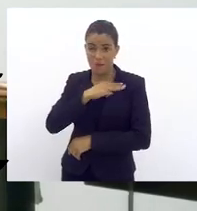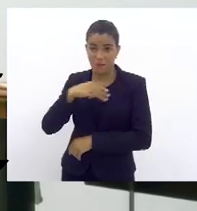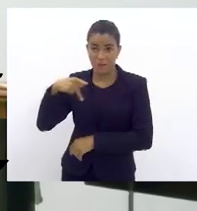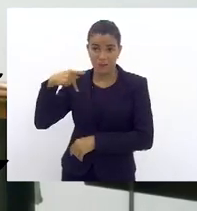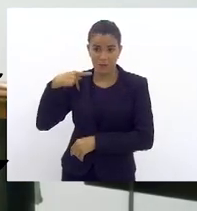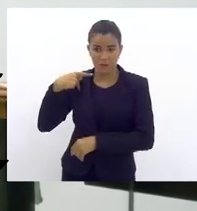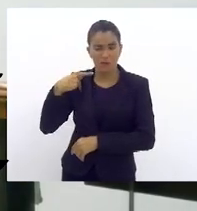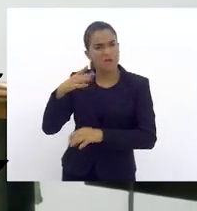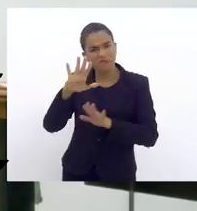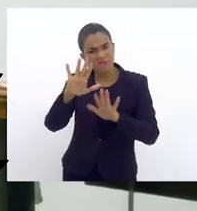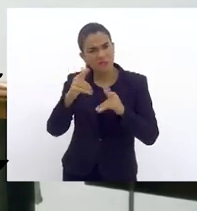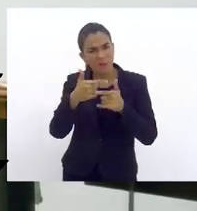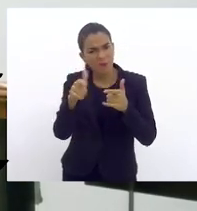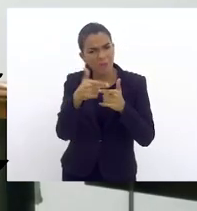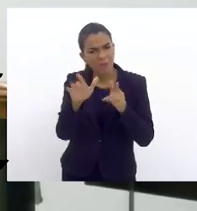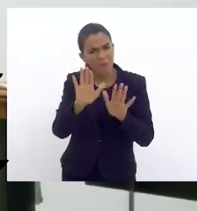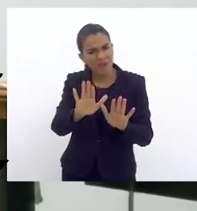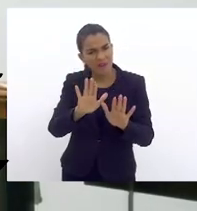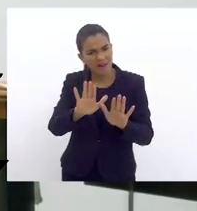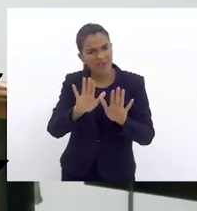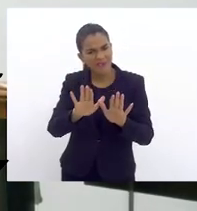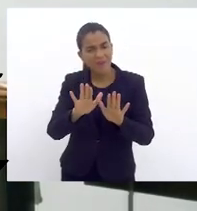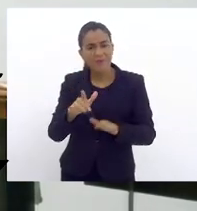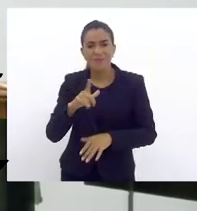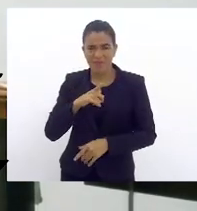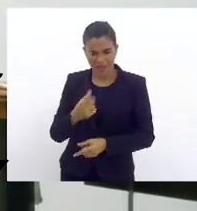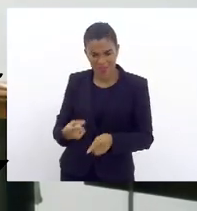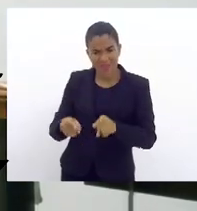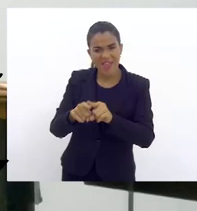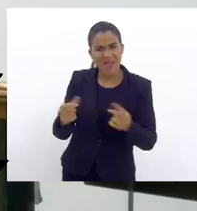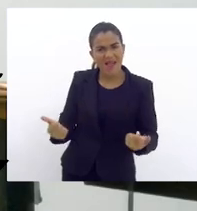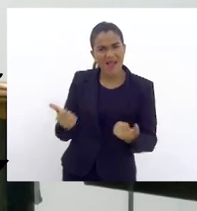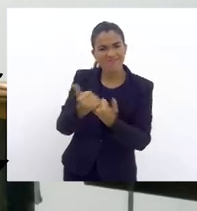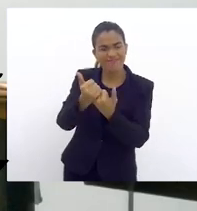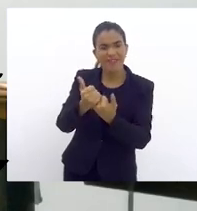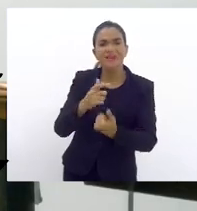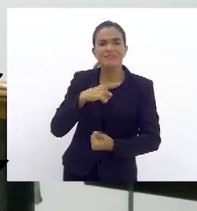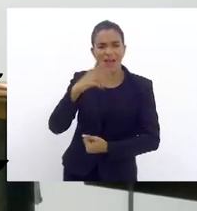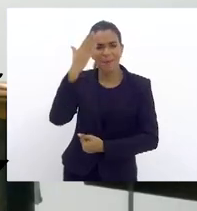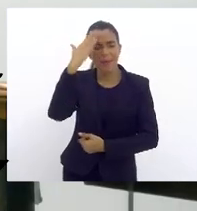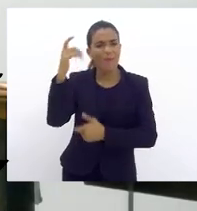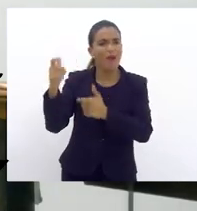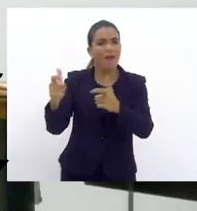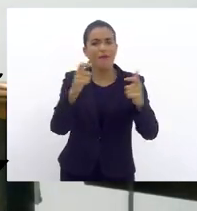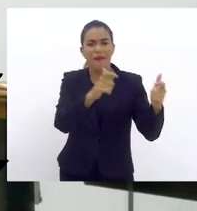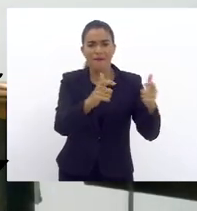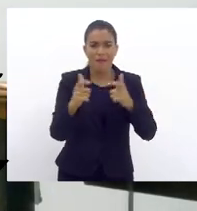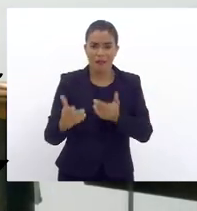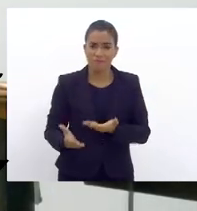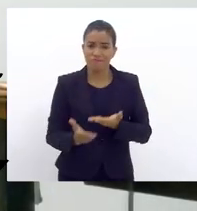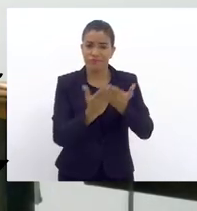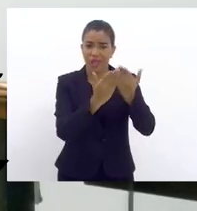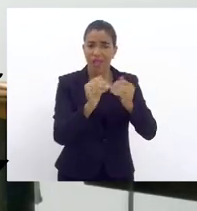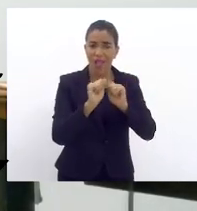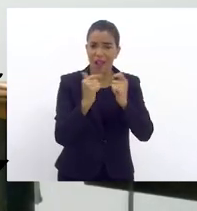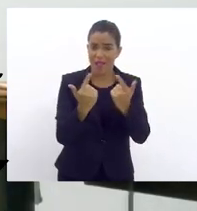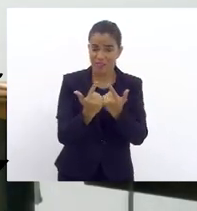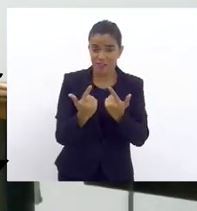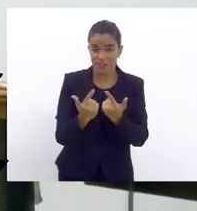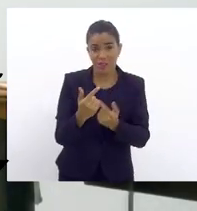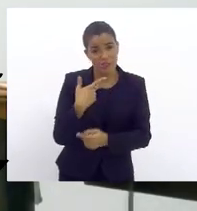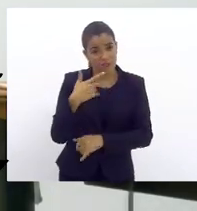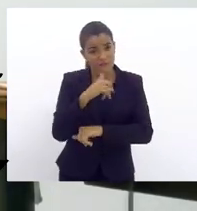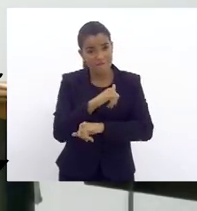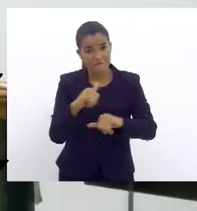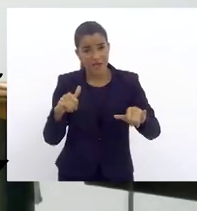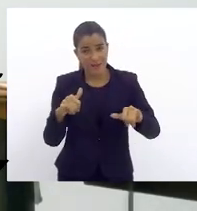falei não tem problema não agora nós temos Aliados E Agora Nós Sabemos um caminho então também levo isso para Alex então assim como eu já